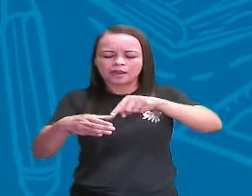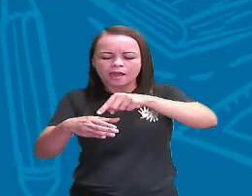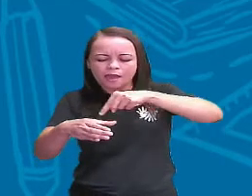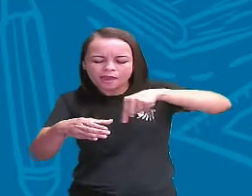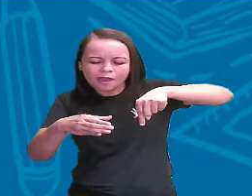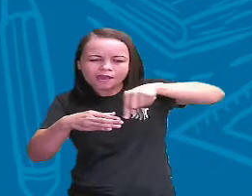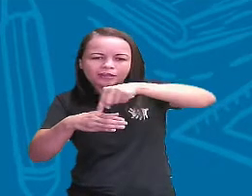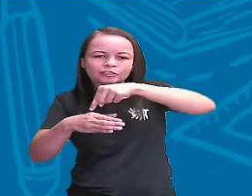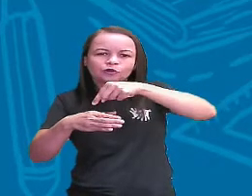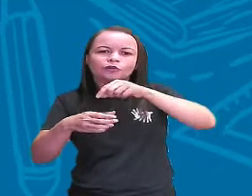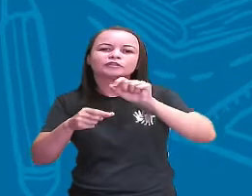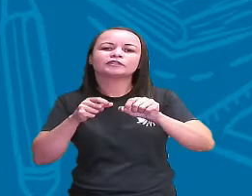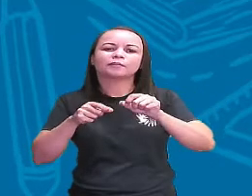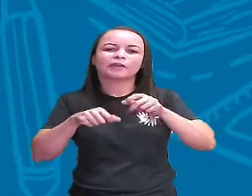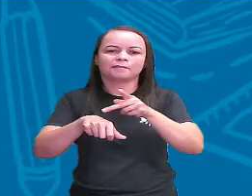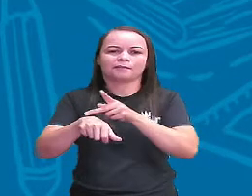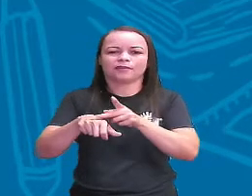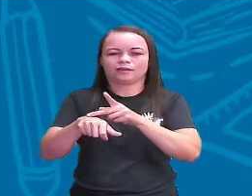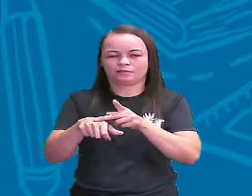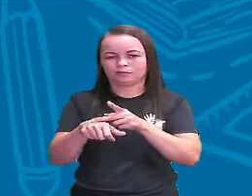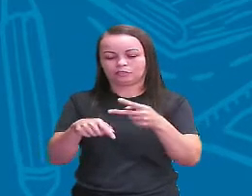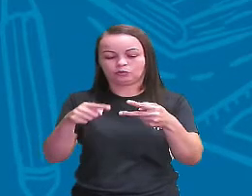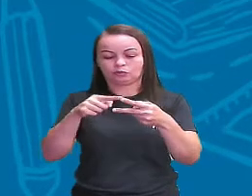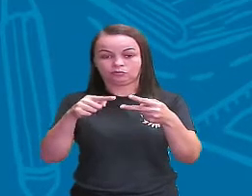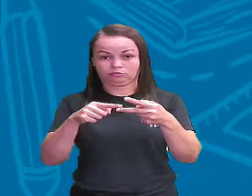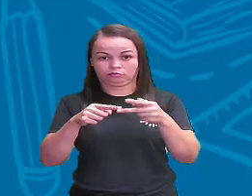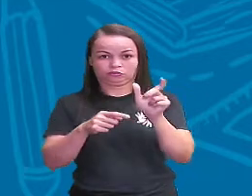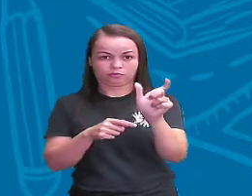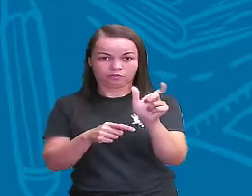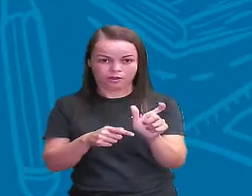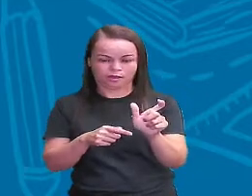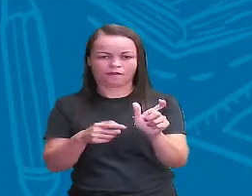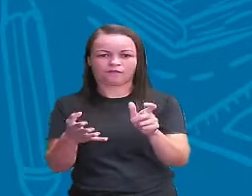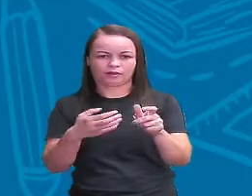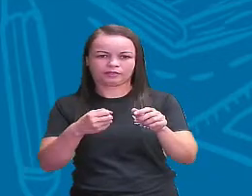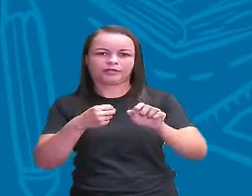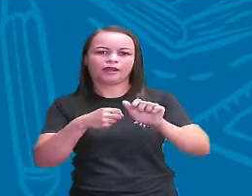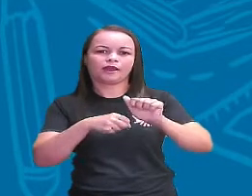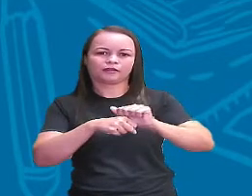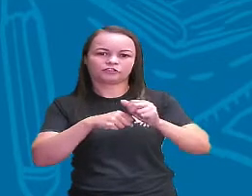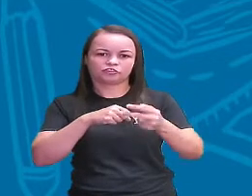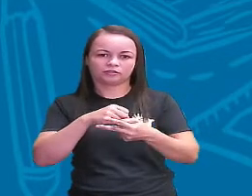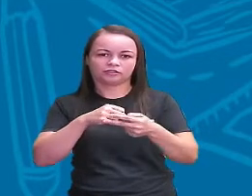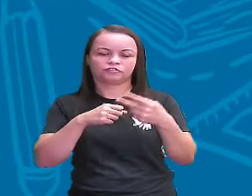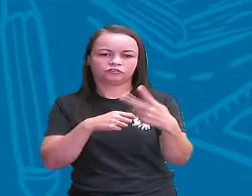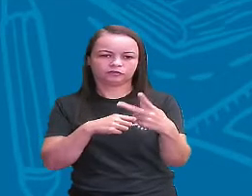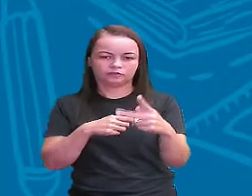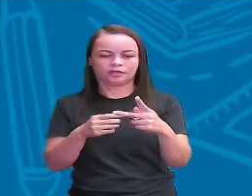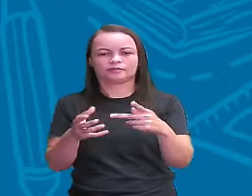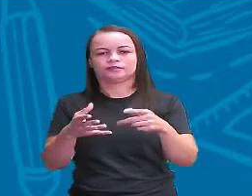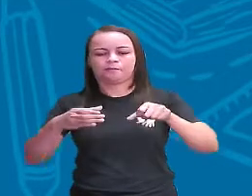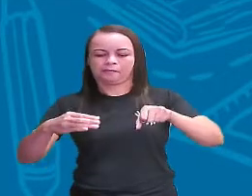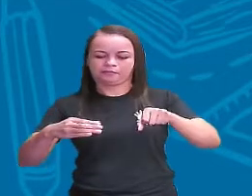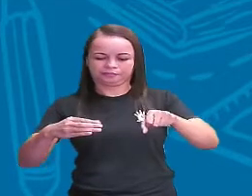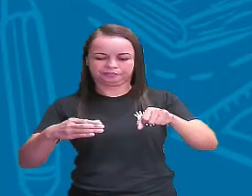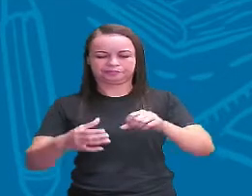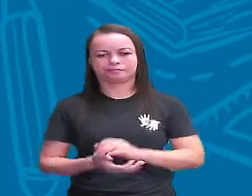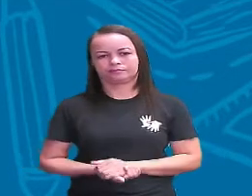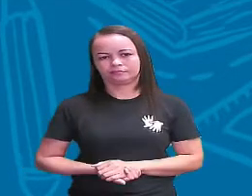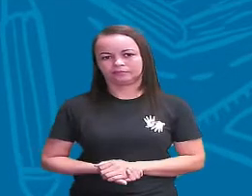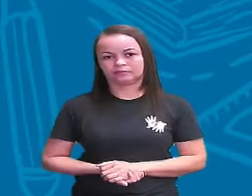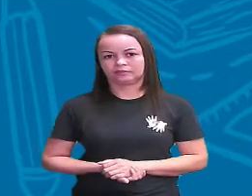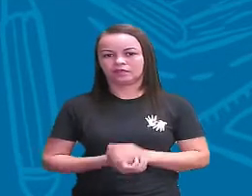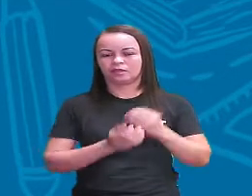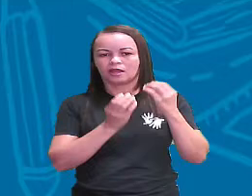Redonda e preta. Então, são 2 palavras que são adjetivos para a panela. Já no